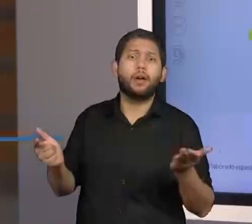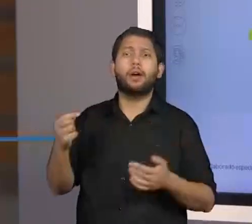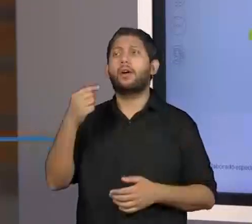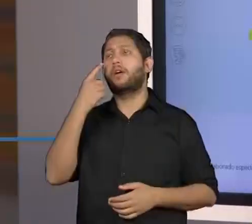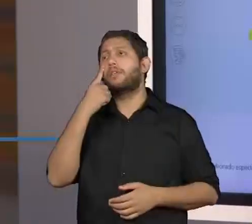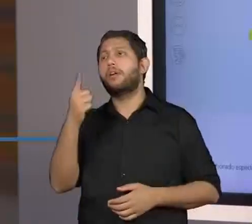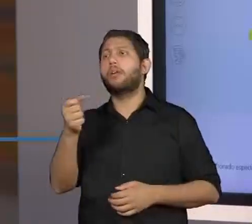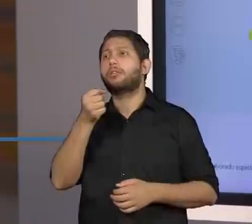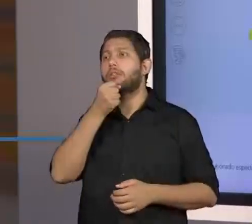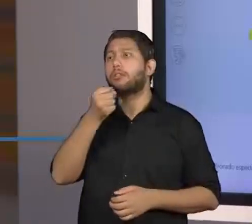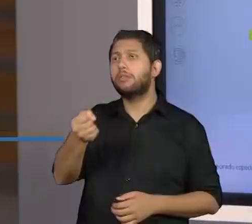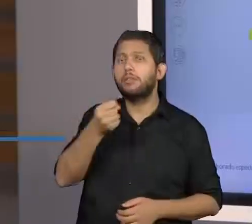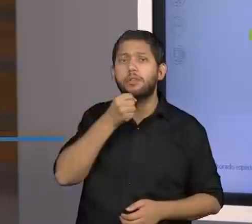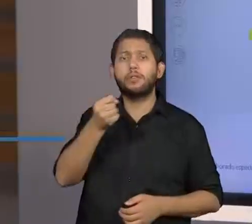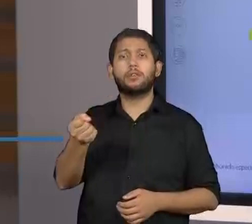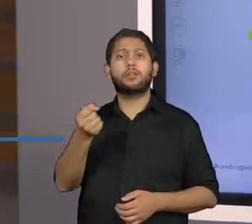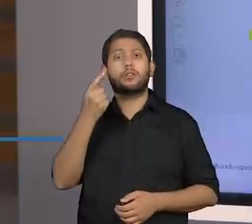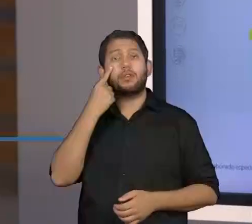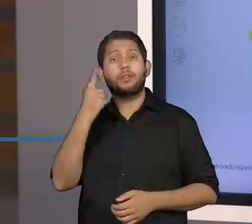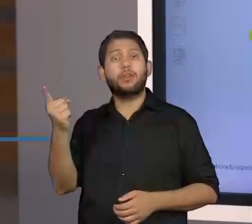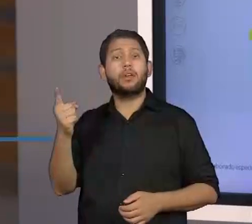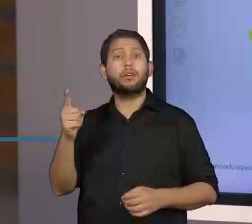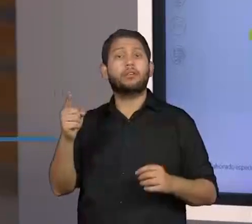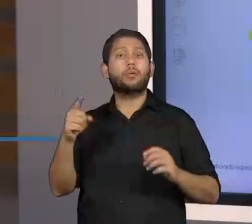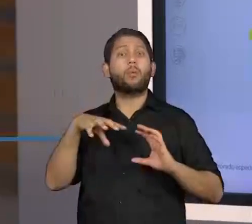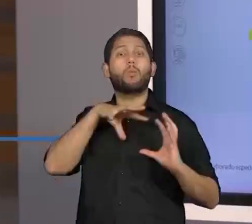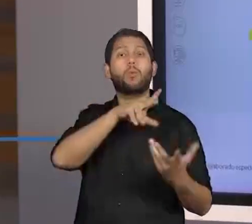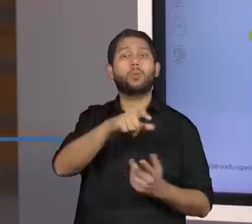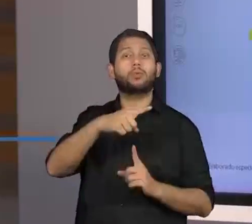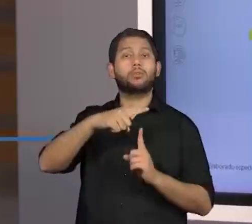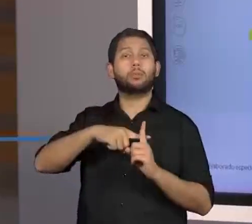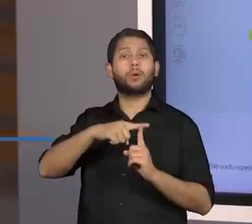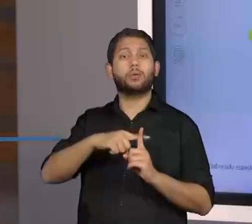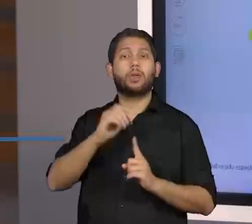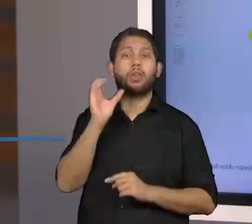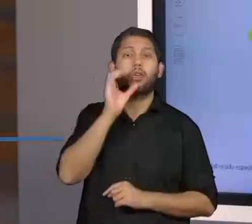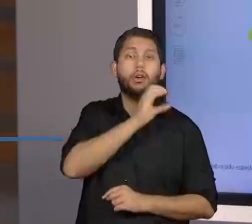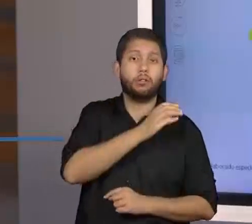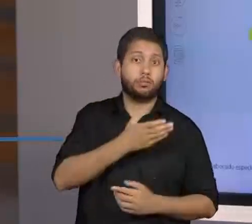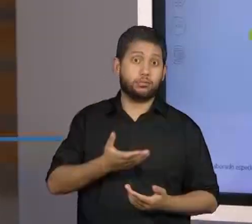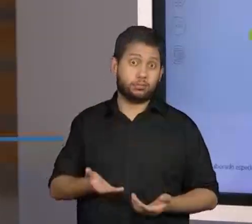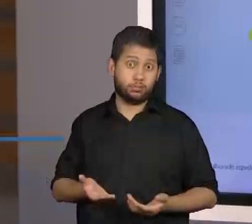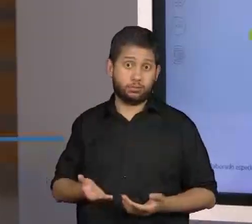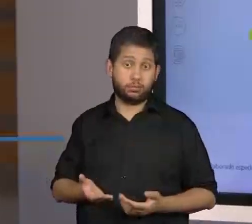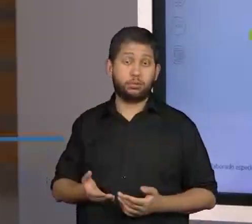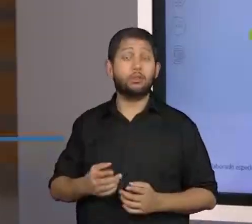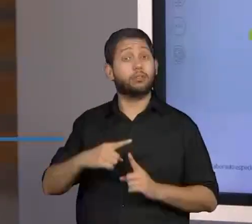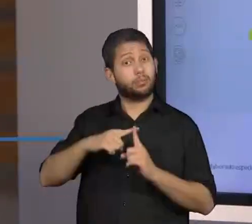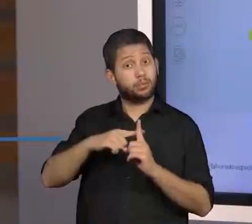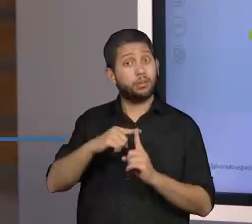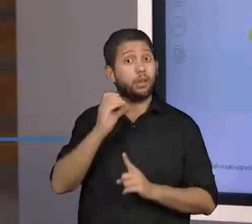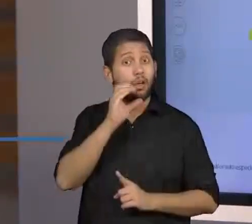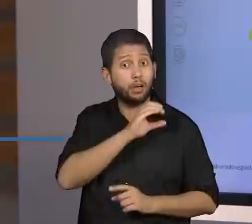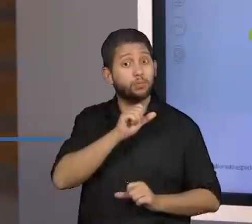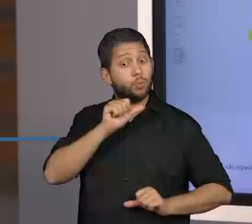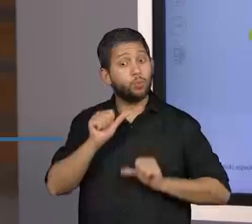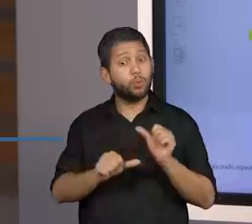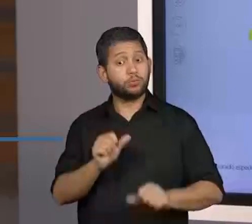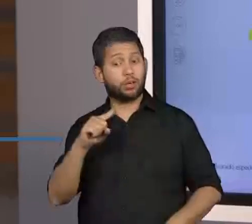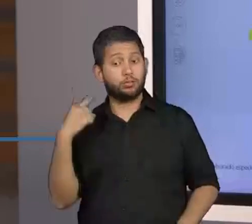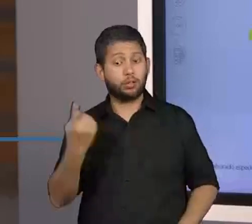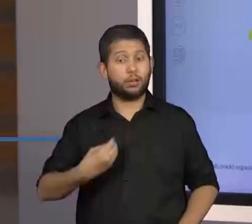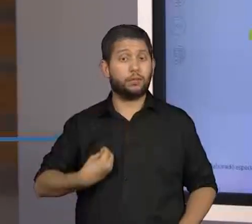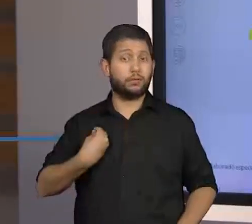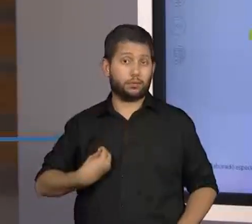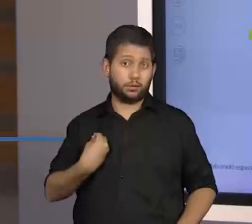alguma entrevista, sobre aquecimento global e o quanto o aquecimento global ele vai modificando a vida do ser